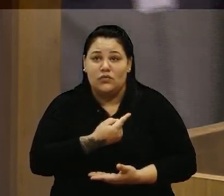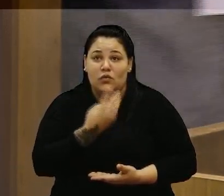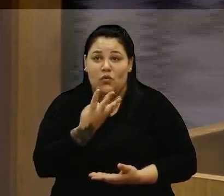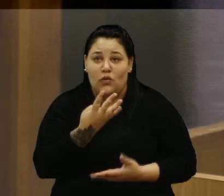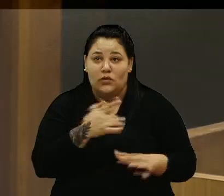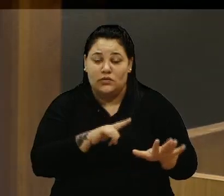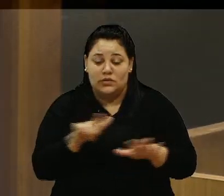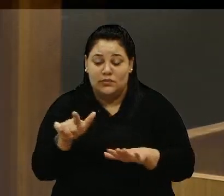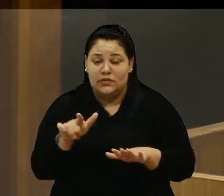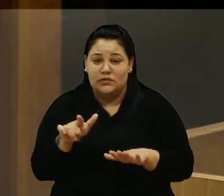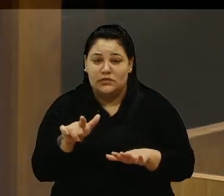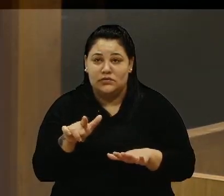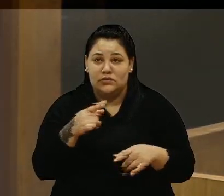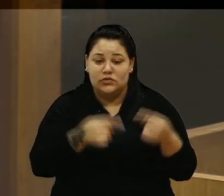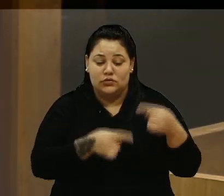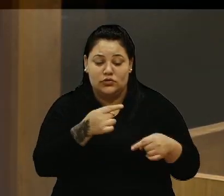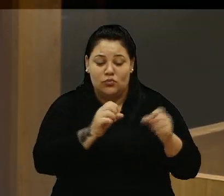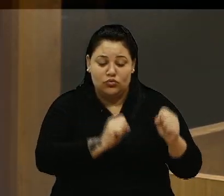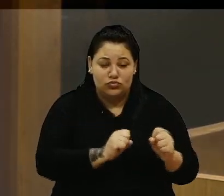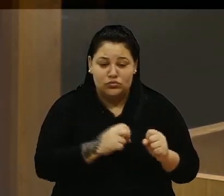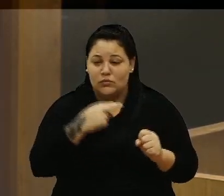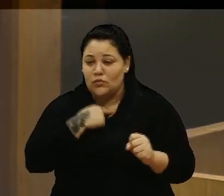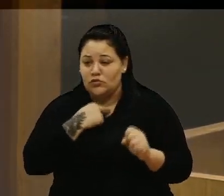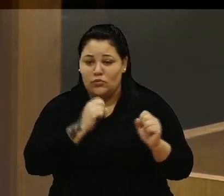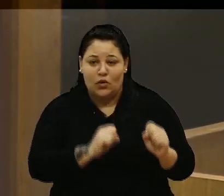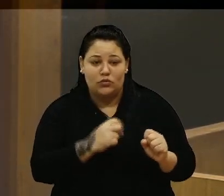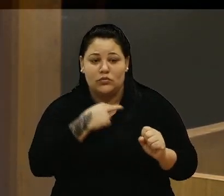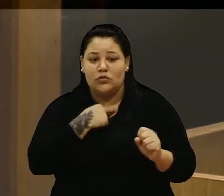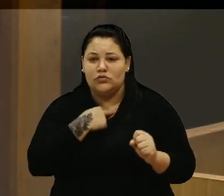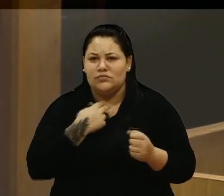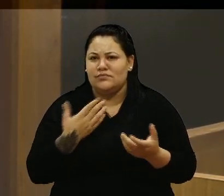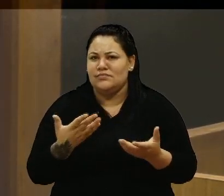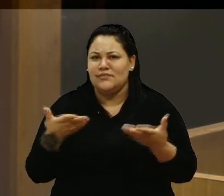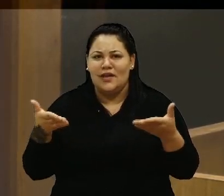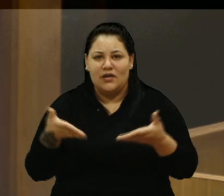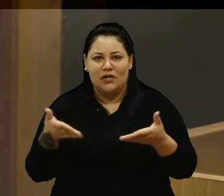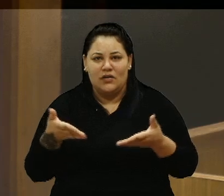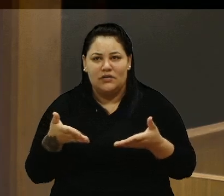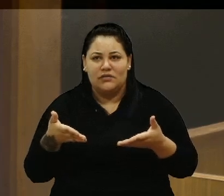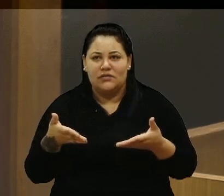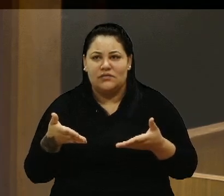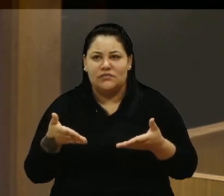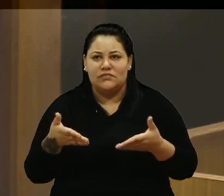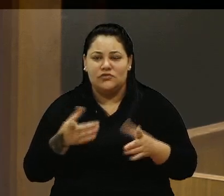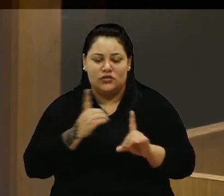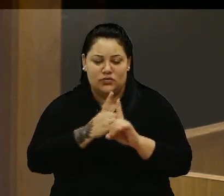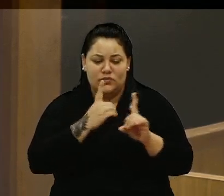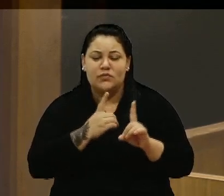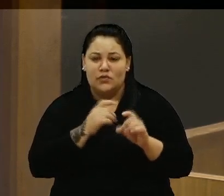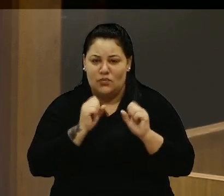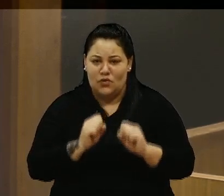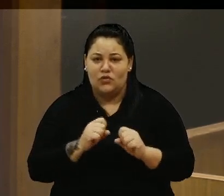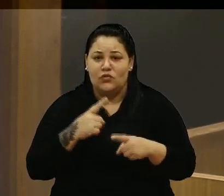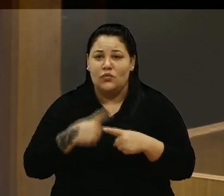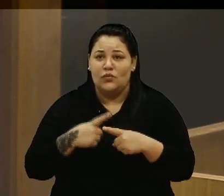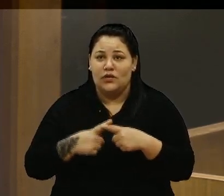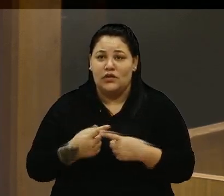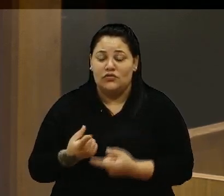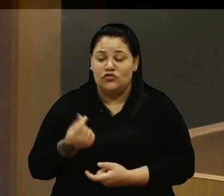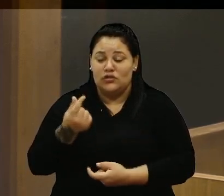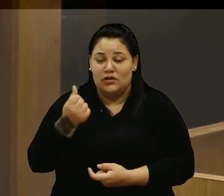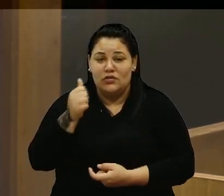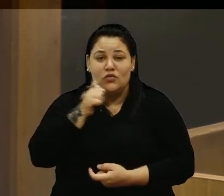semanas discutindo se podia ou não podia. Agora, foi descoberto que pode, porque a emenda do Marcon é uma